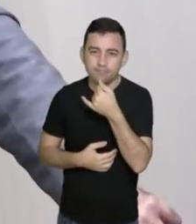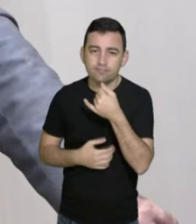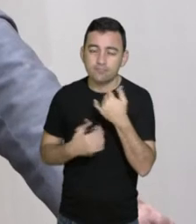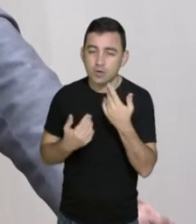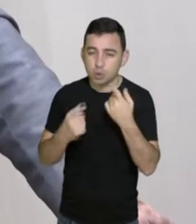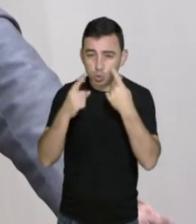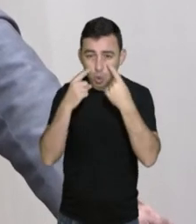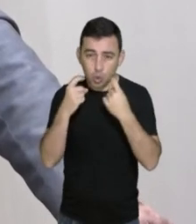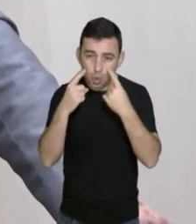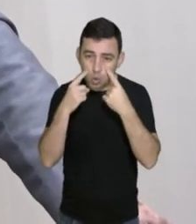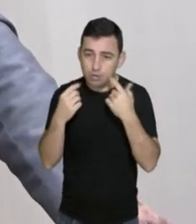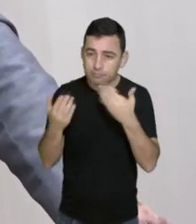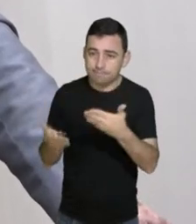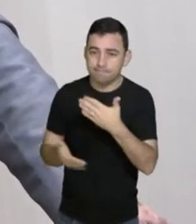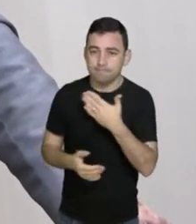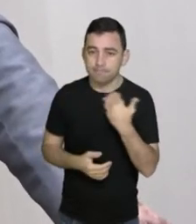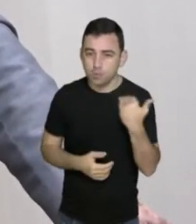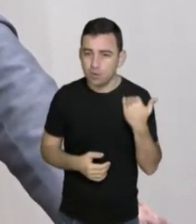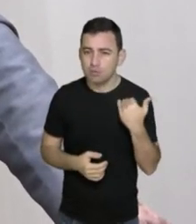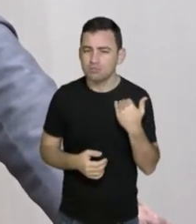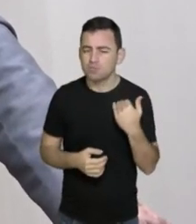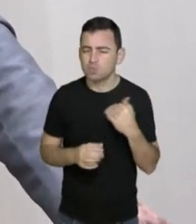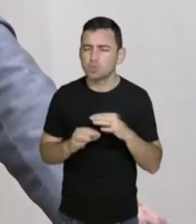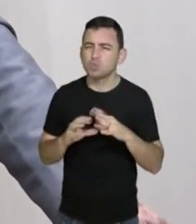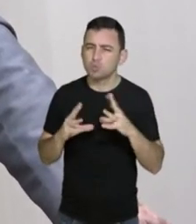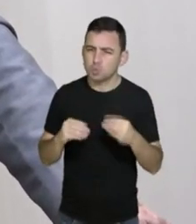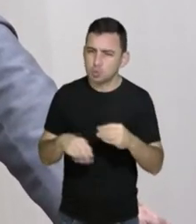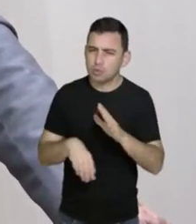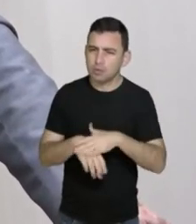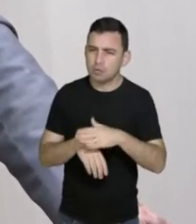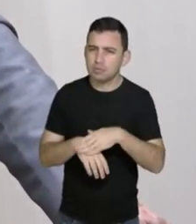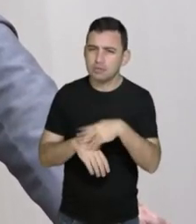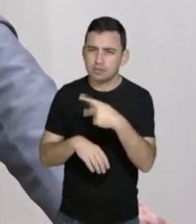chorei a morte dele por tudo que ele representou